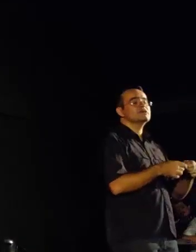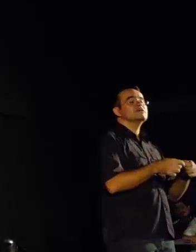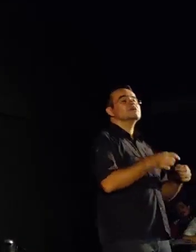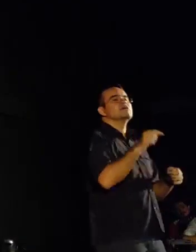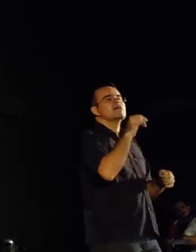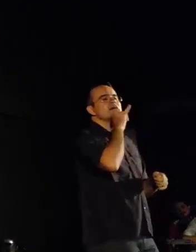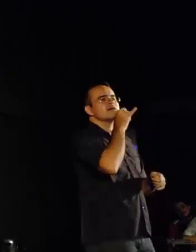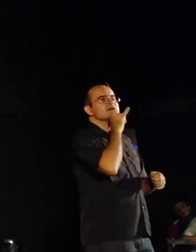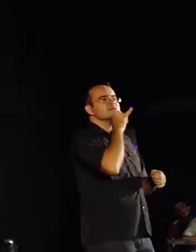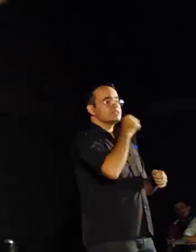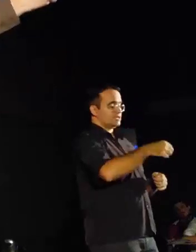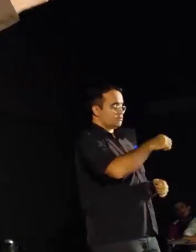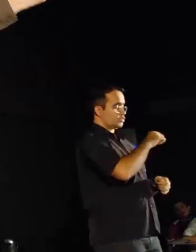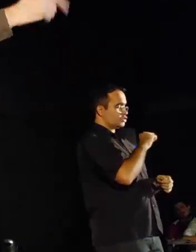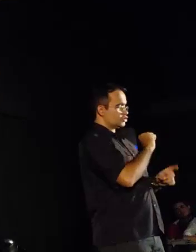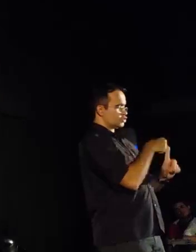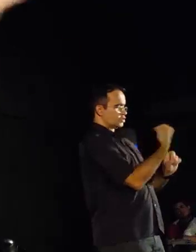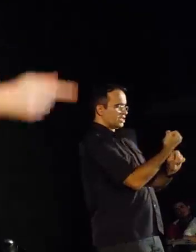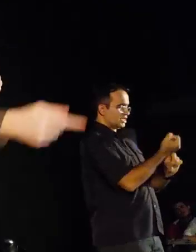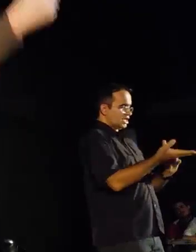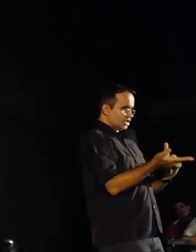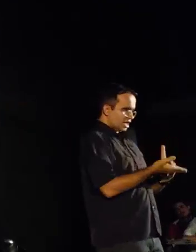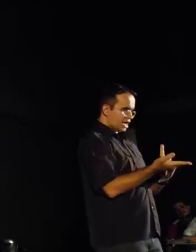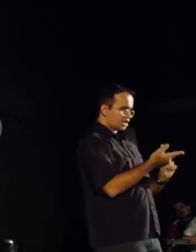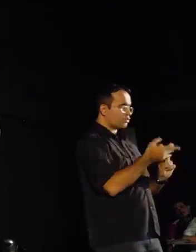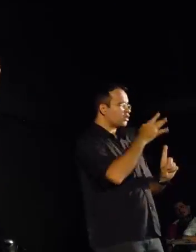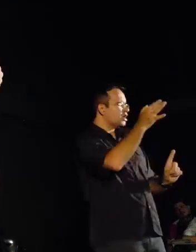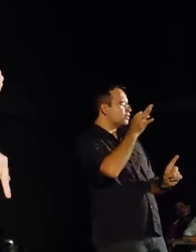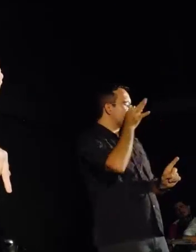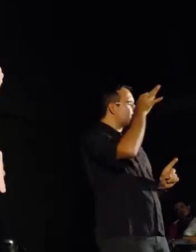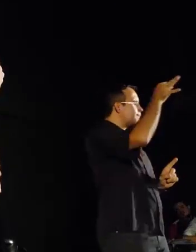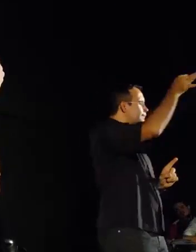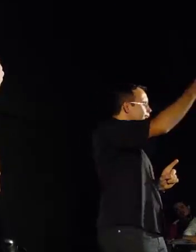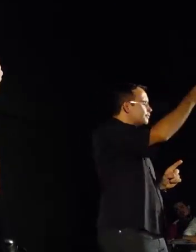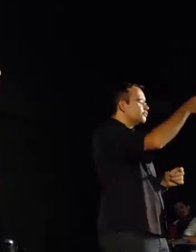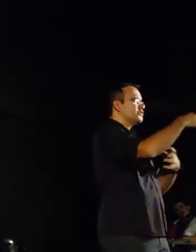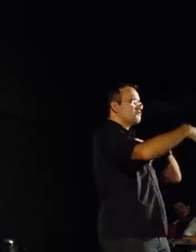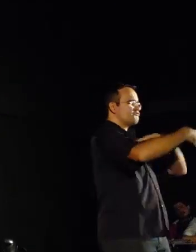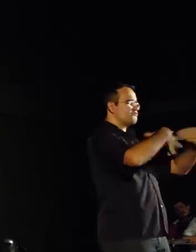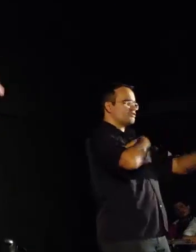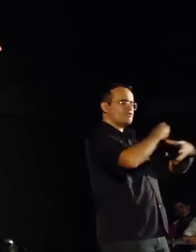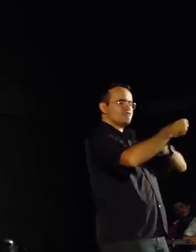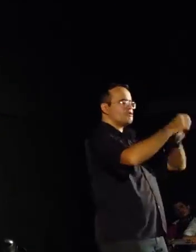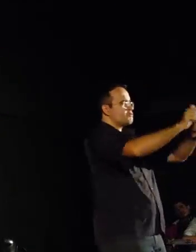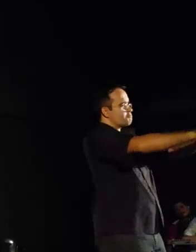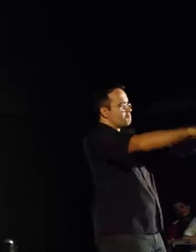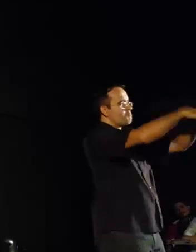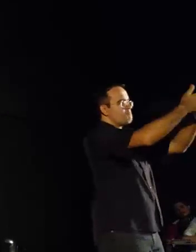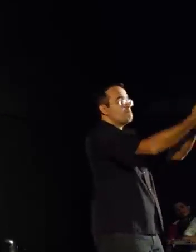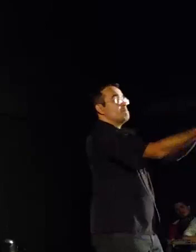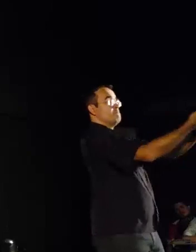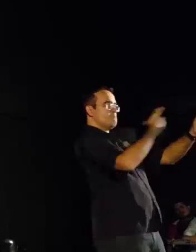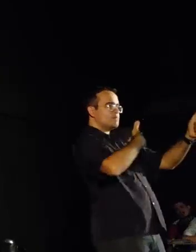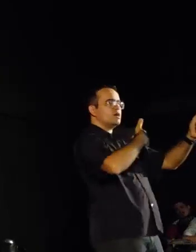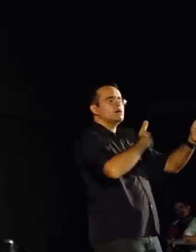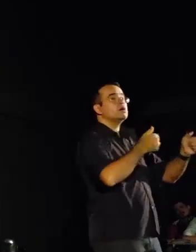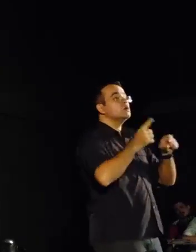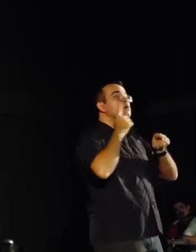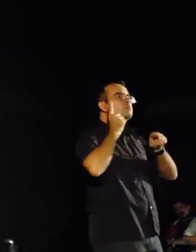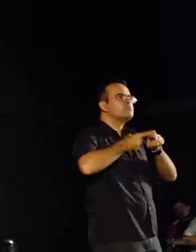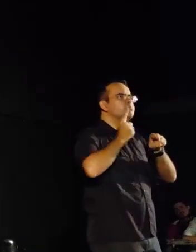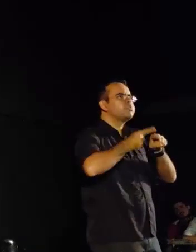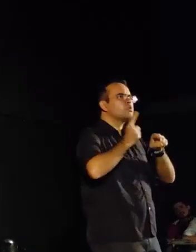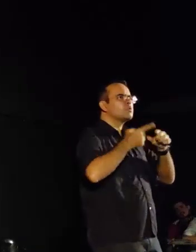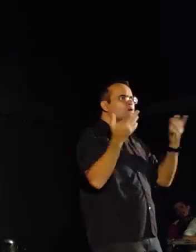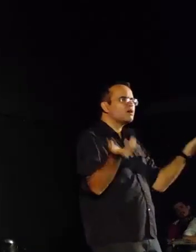que acham que a vida dos seus filhos será melhor do que a sua própria vida. E não era por acaso.